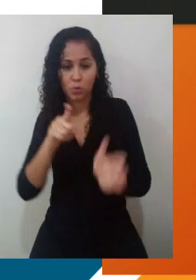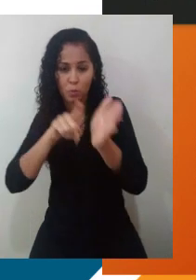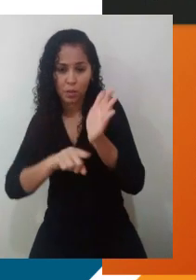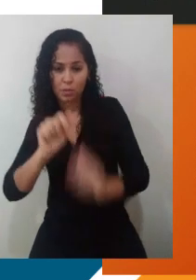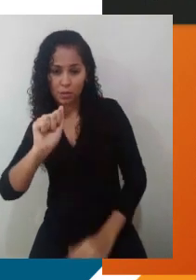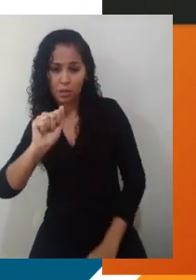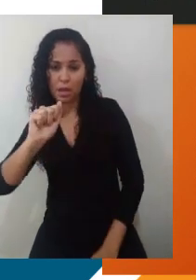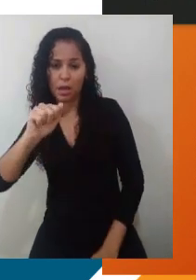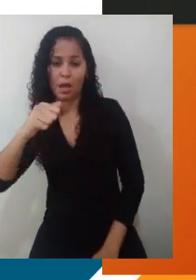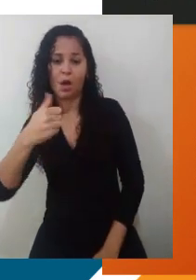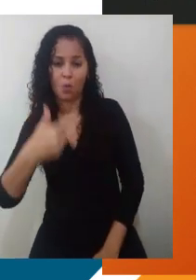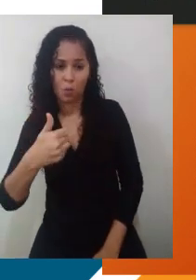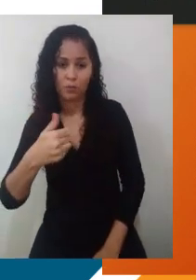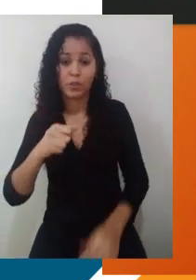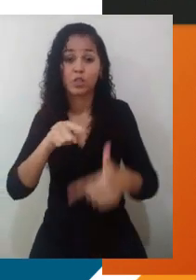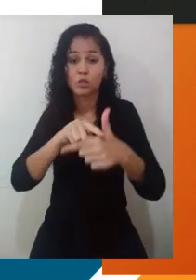pela razão menos 1.